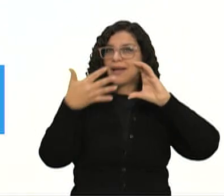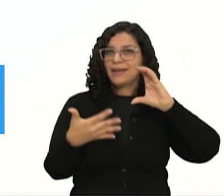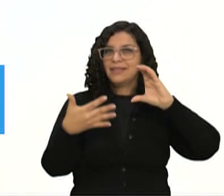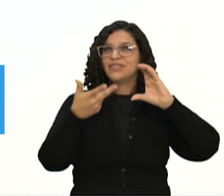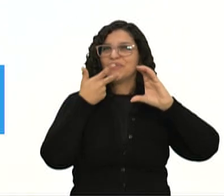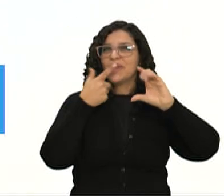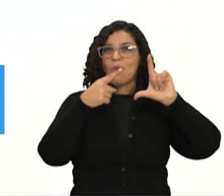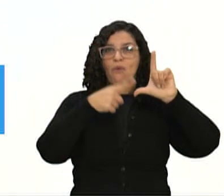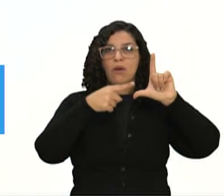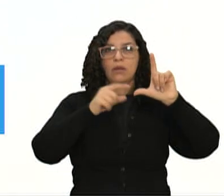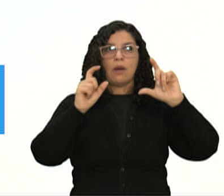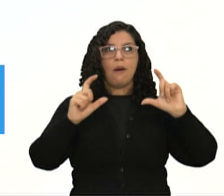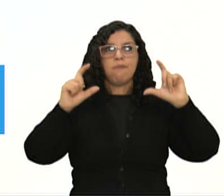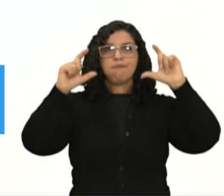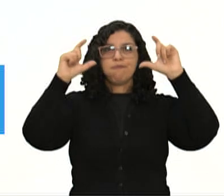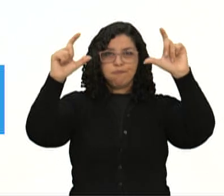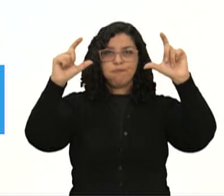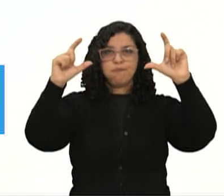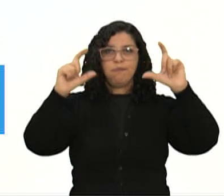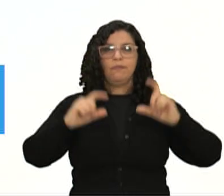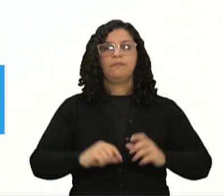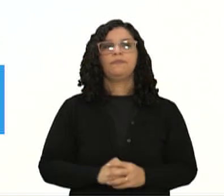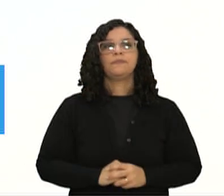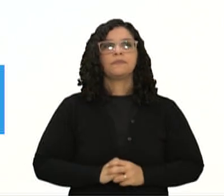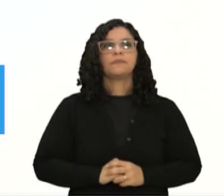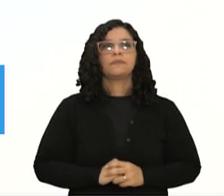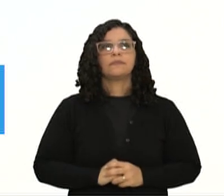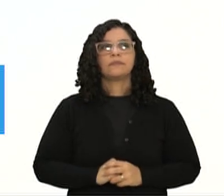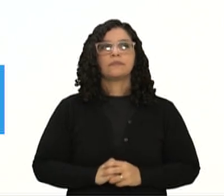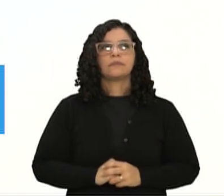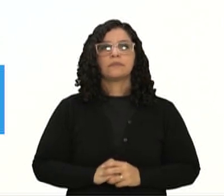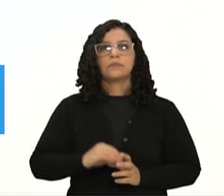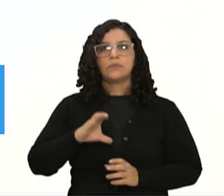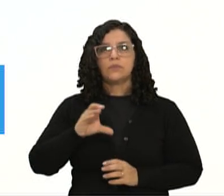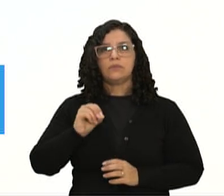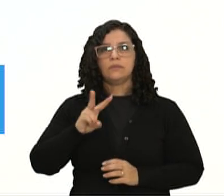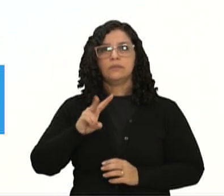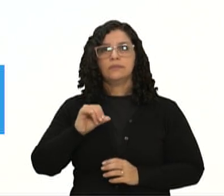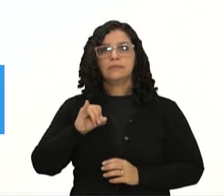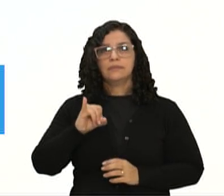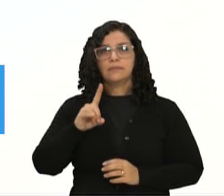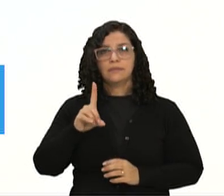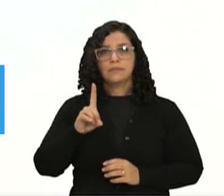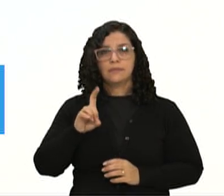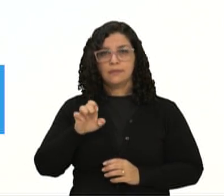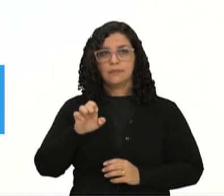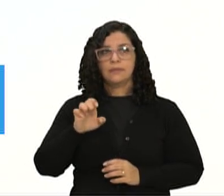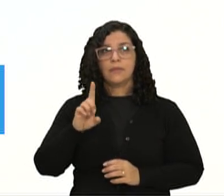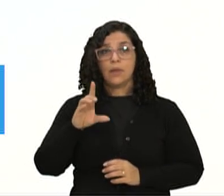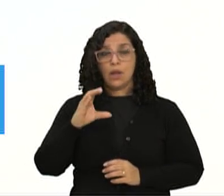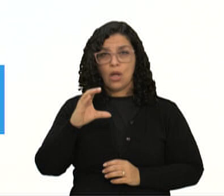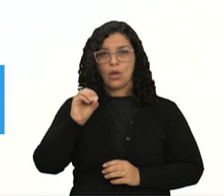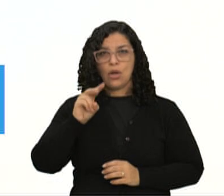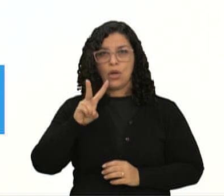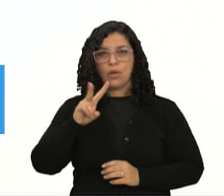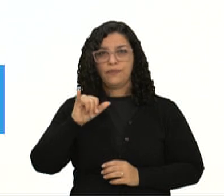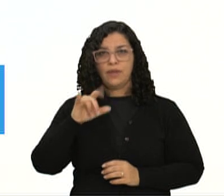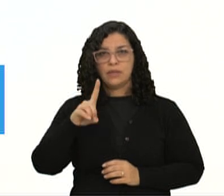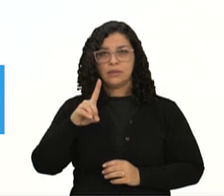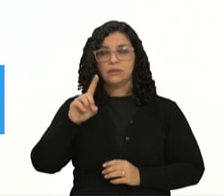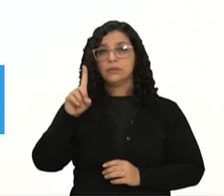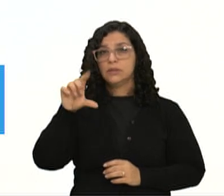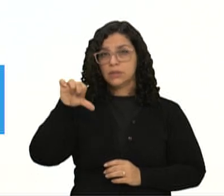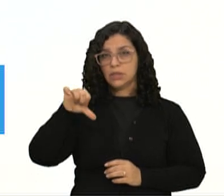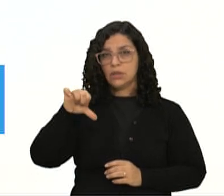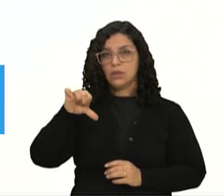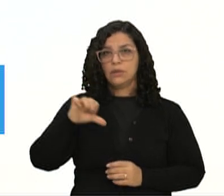que eu acabei de ler para você. A gente tem o título grande ali, né? COVID-19, em inglês a gente fala o 19 ali porque é o